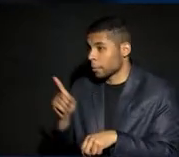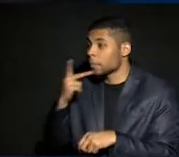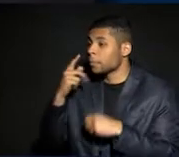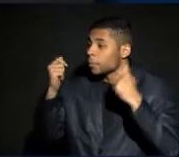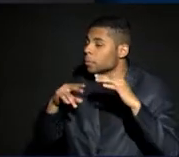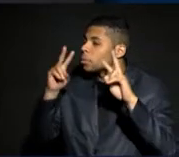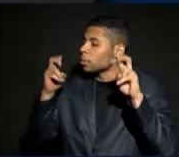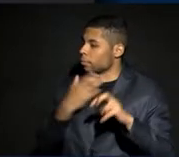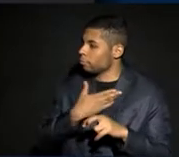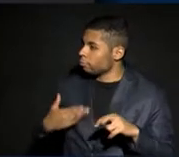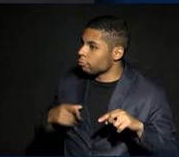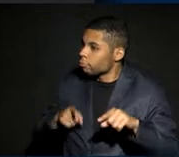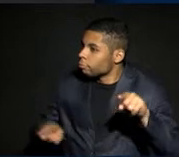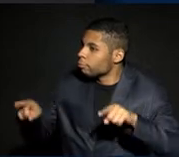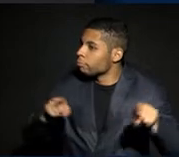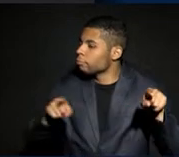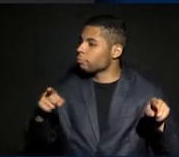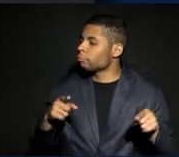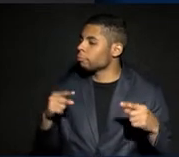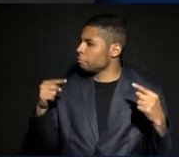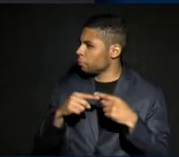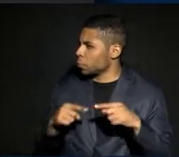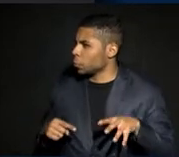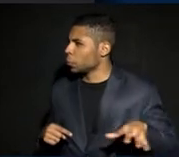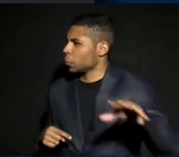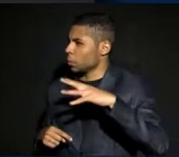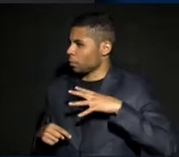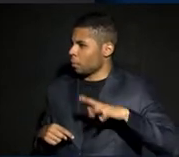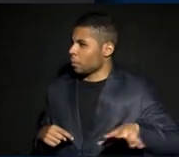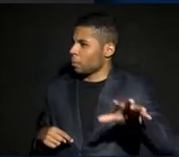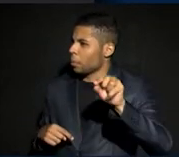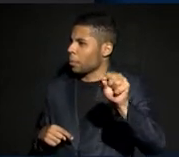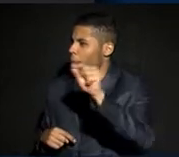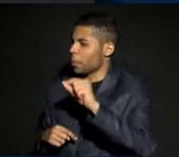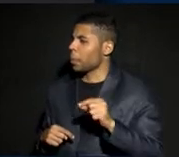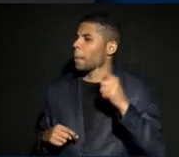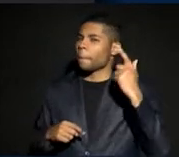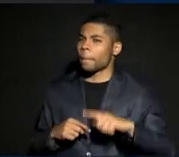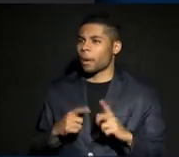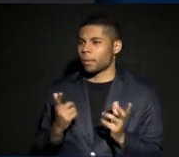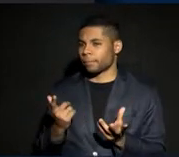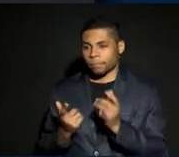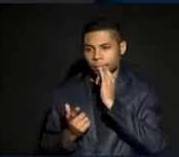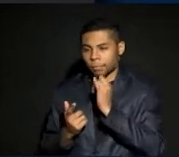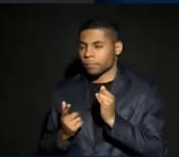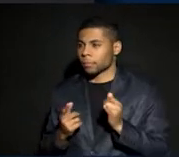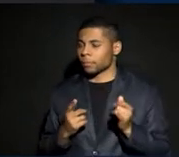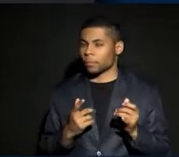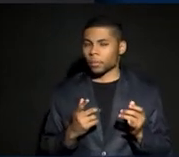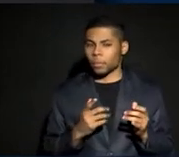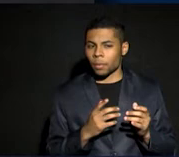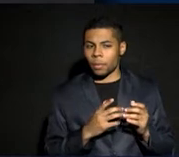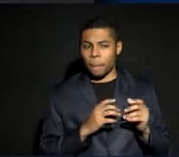governança, isso vale para o Estado também? Também é uma proposta de governo de guinada e não só de